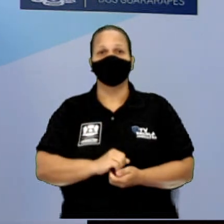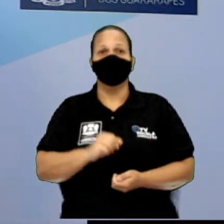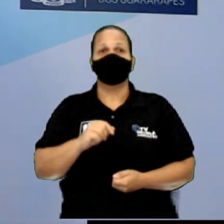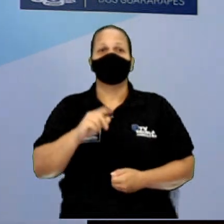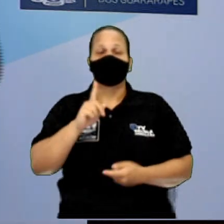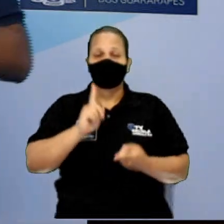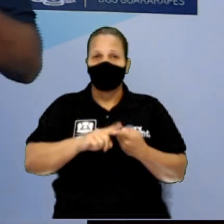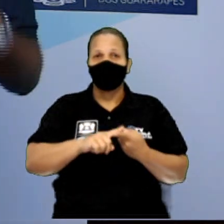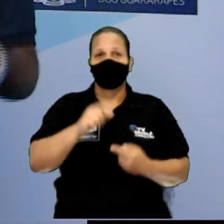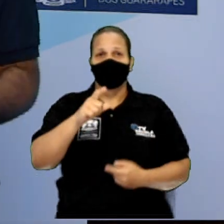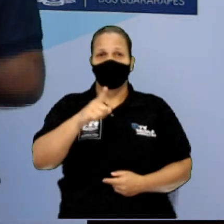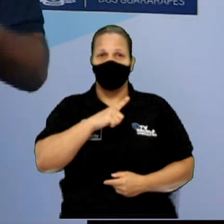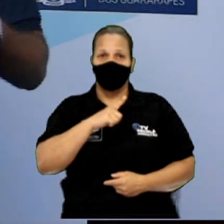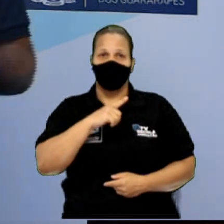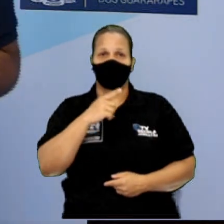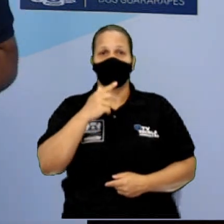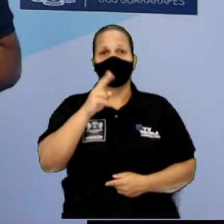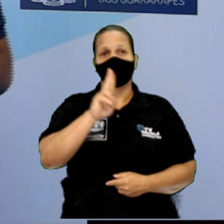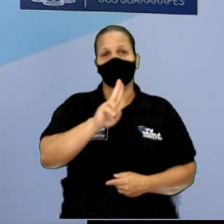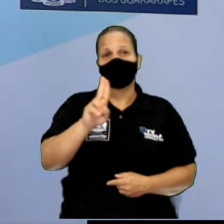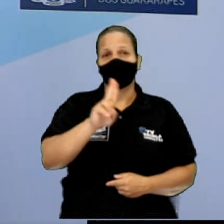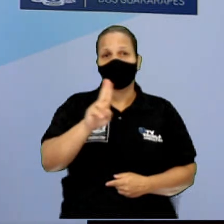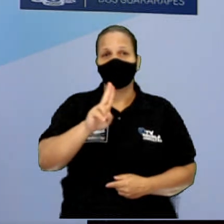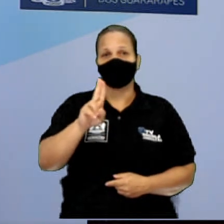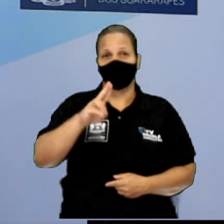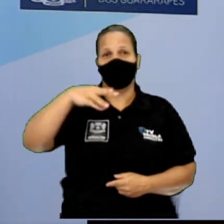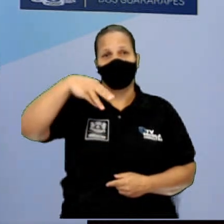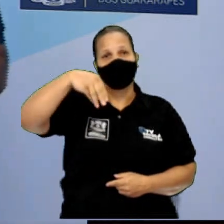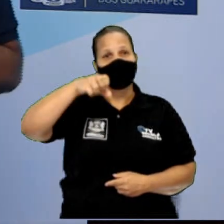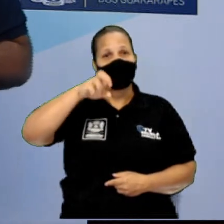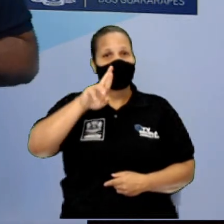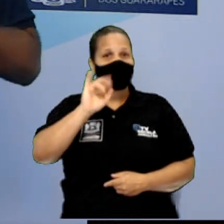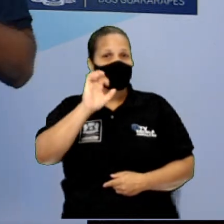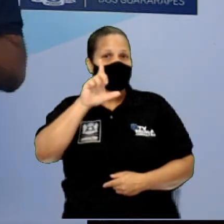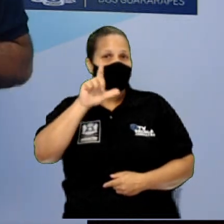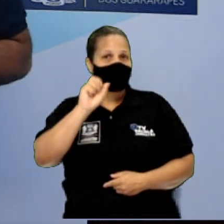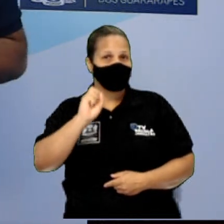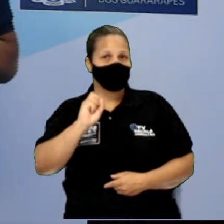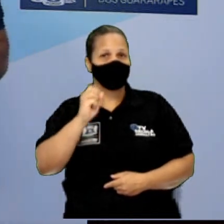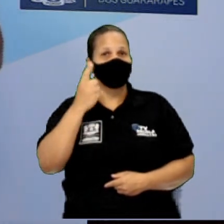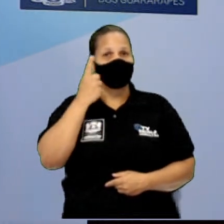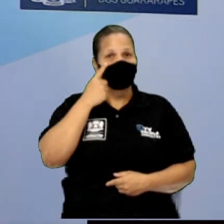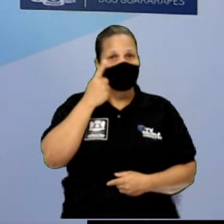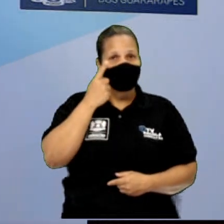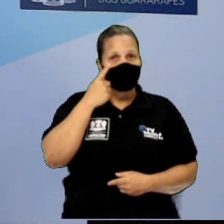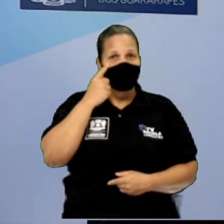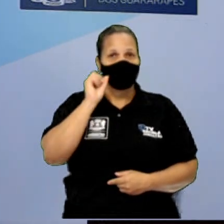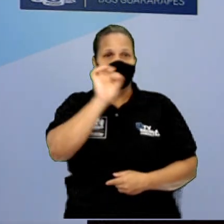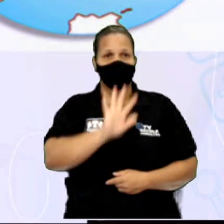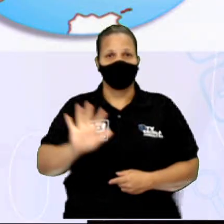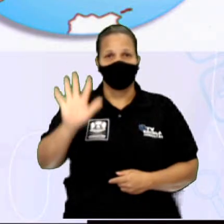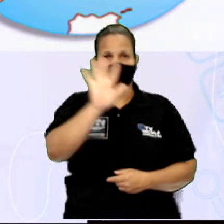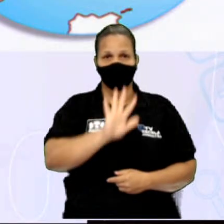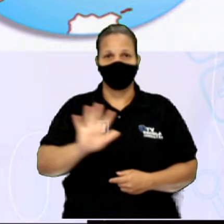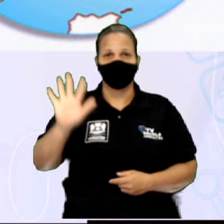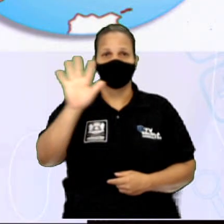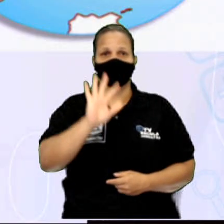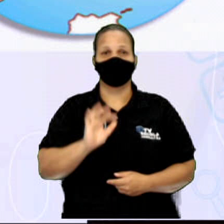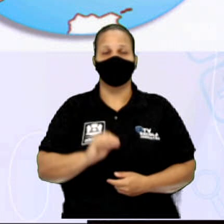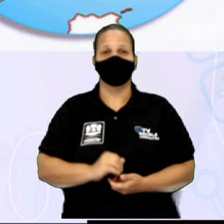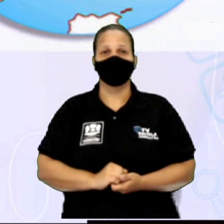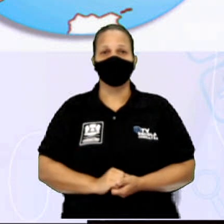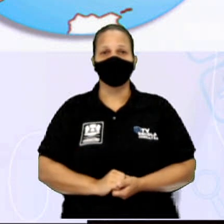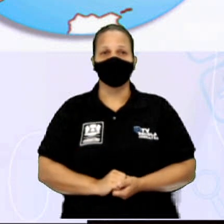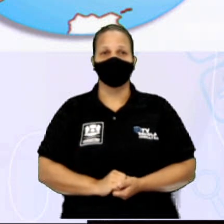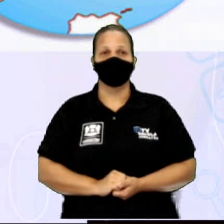de Greenwich porque foi assim determinado, tá bom? Então, observa aí na imagem, pode abrir aí o slide, veja,